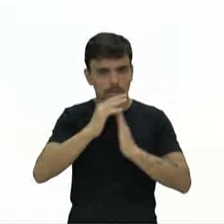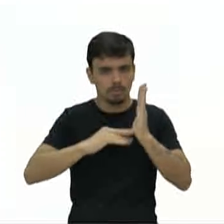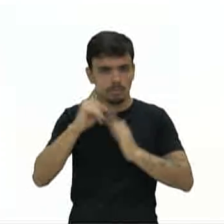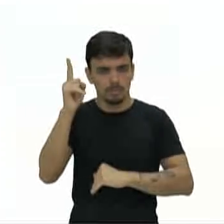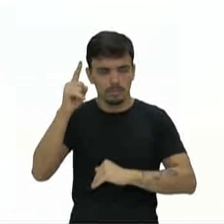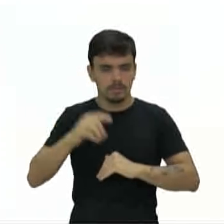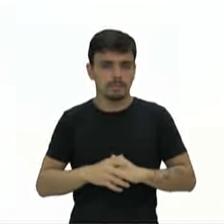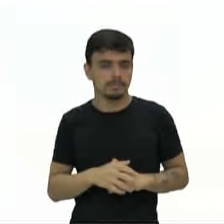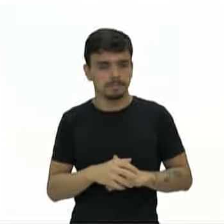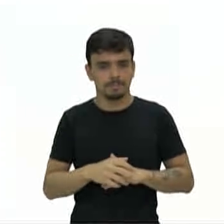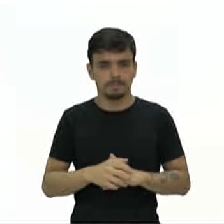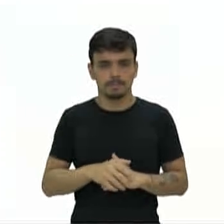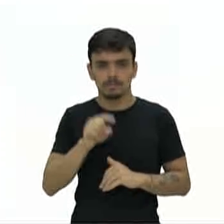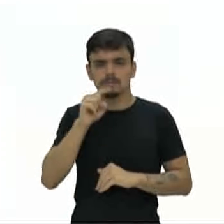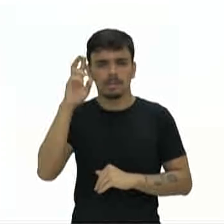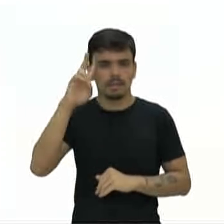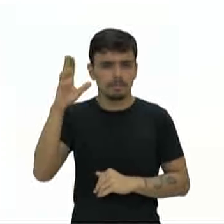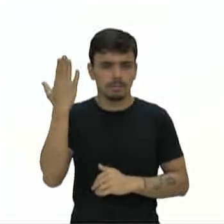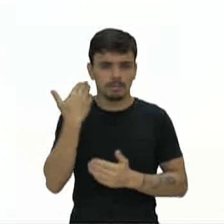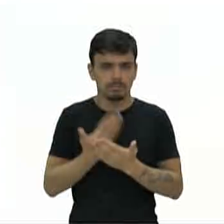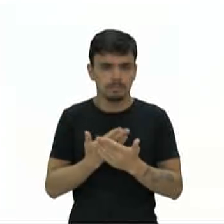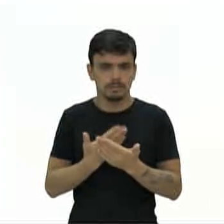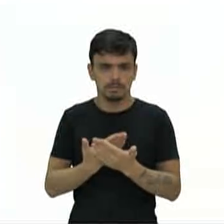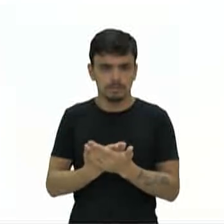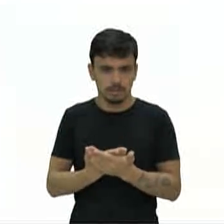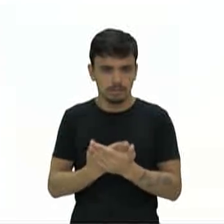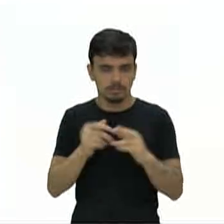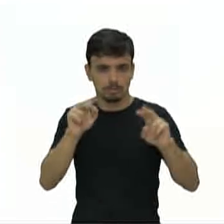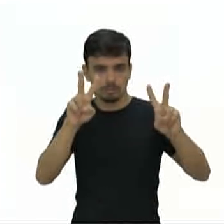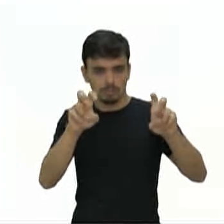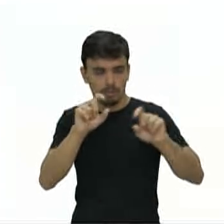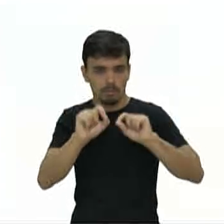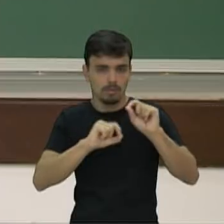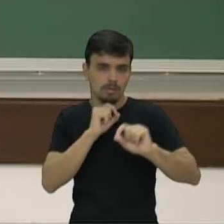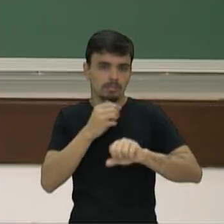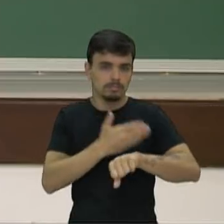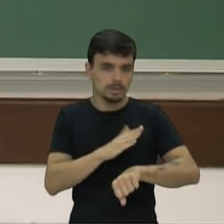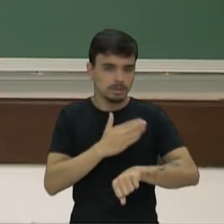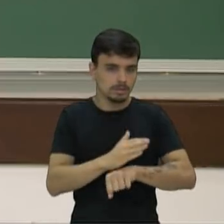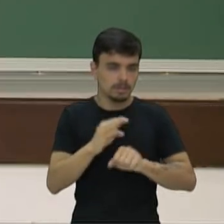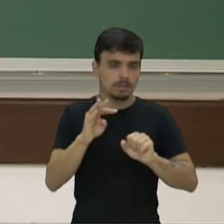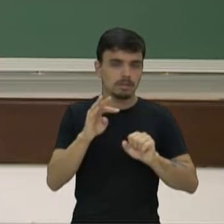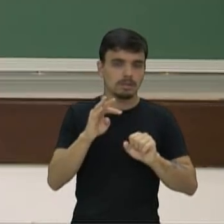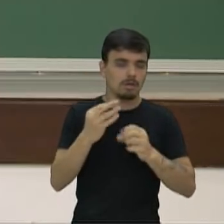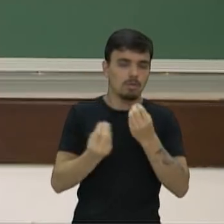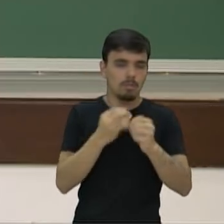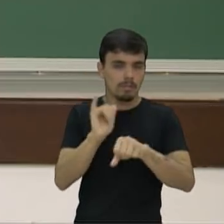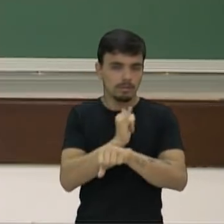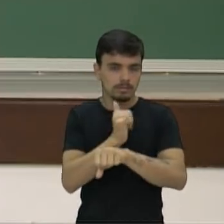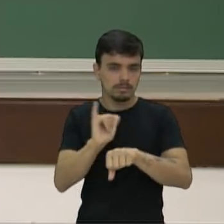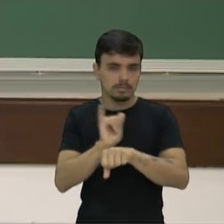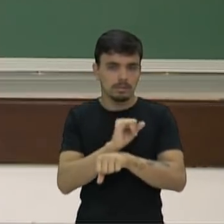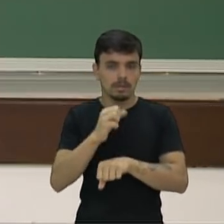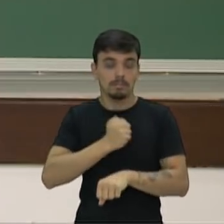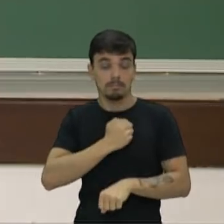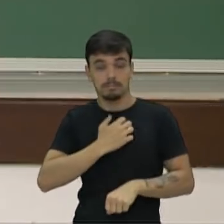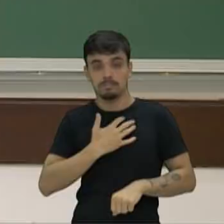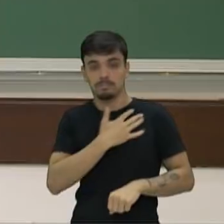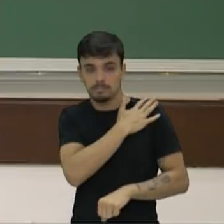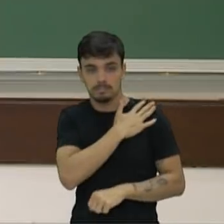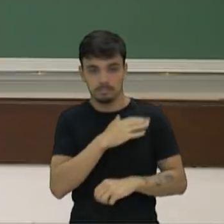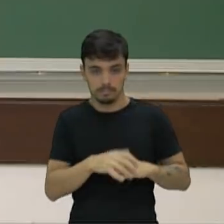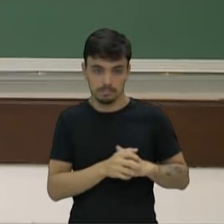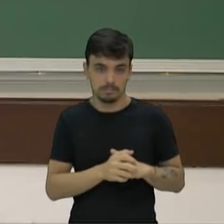professor? Lembra que vocês viram na aula, no slide passado, que eles praticavam técnicas militares, modalidades militares?